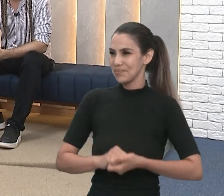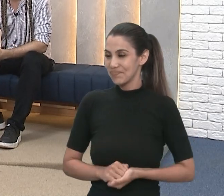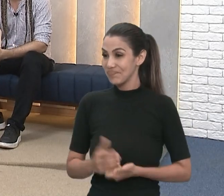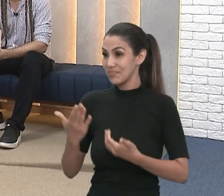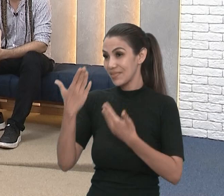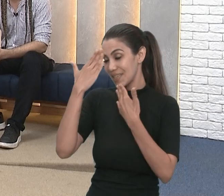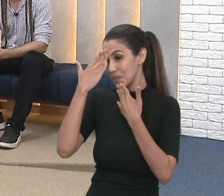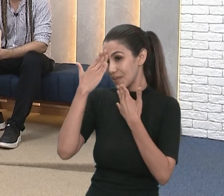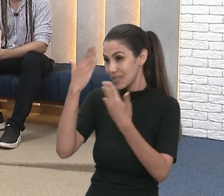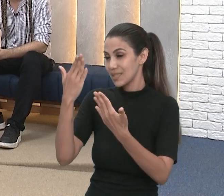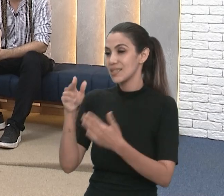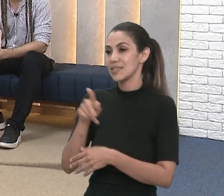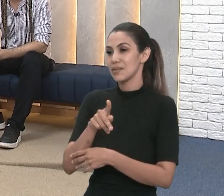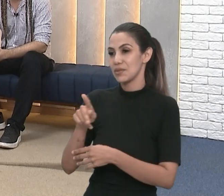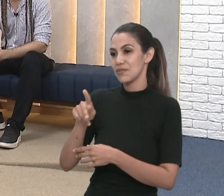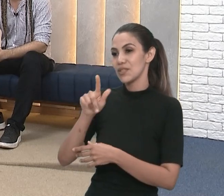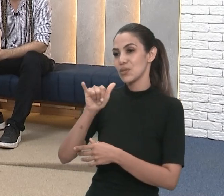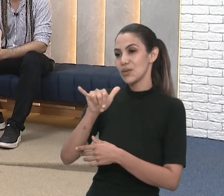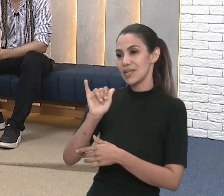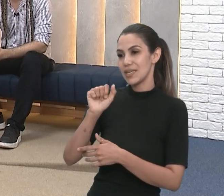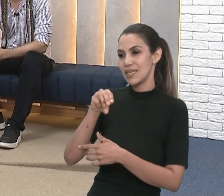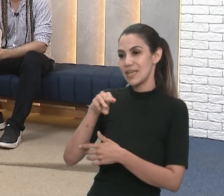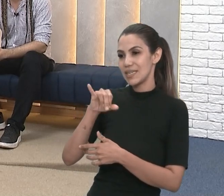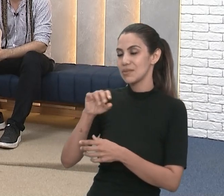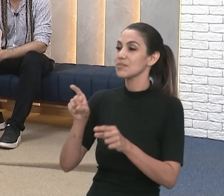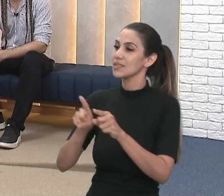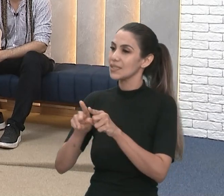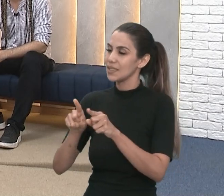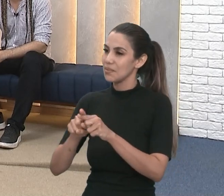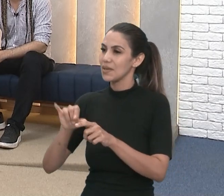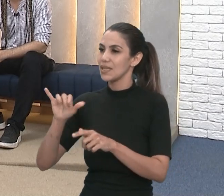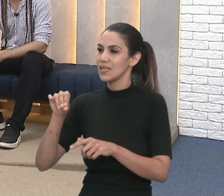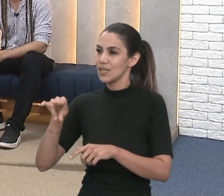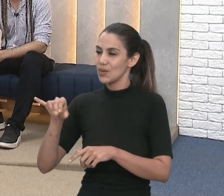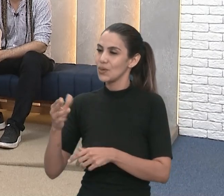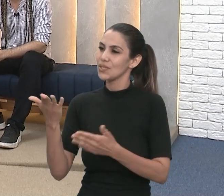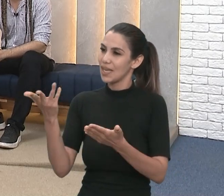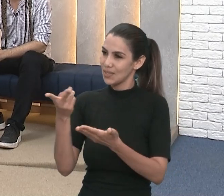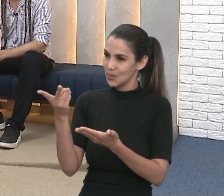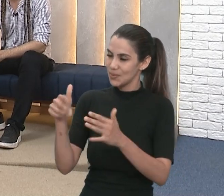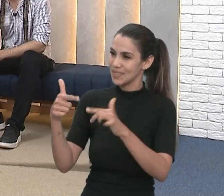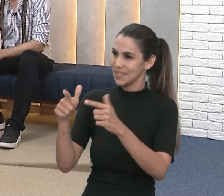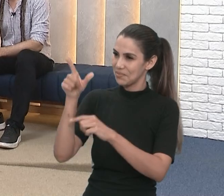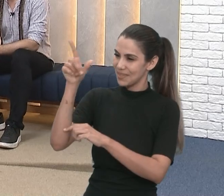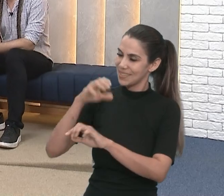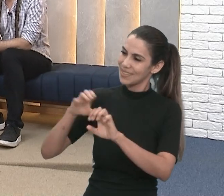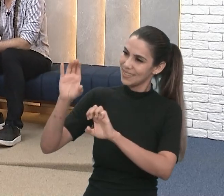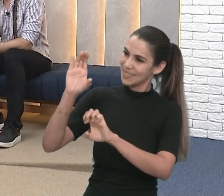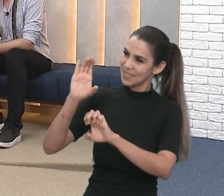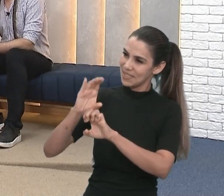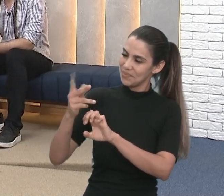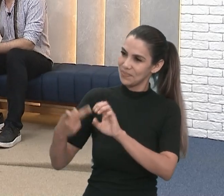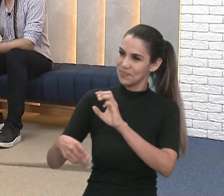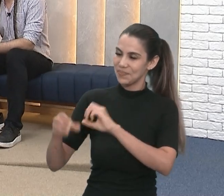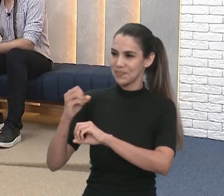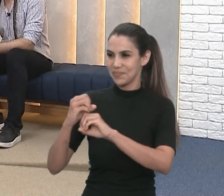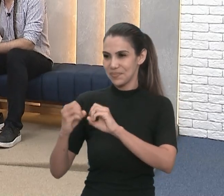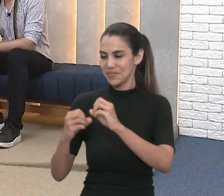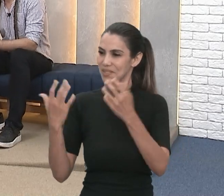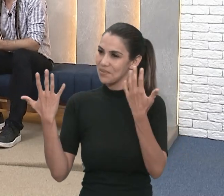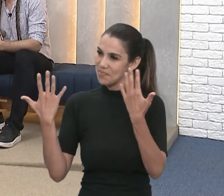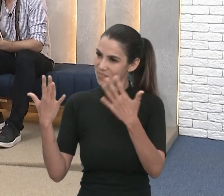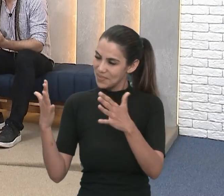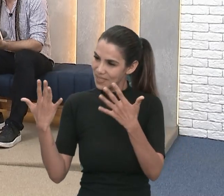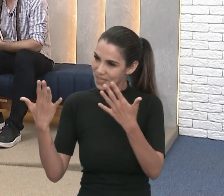Lira, também a professora Ione Ferreira, do Centro de Ensino e Pesquisa Aplicada à Educação, CEPAI, UFG. Parabéns